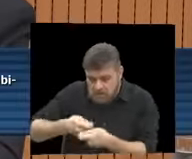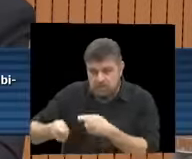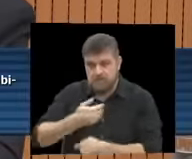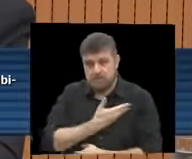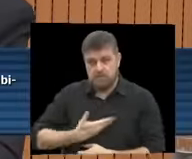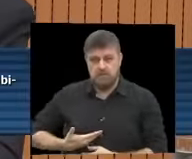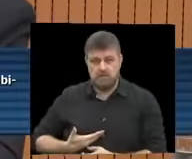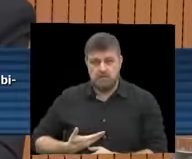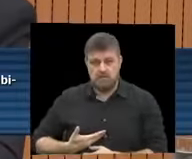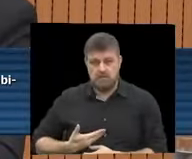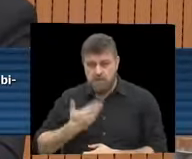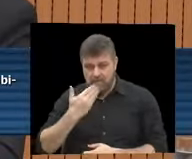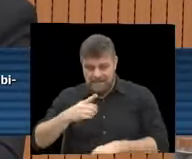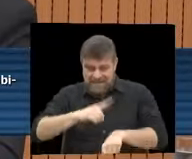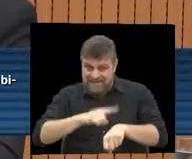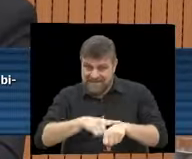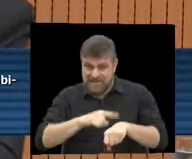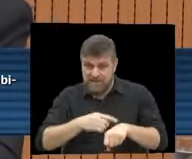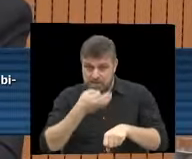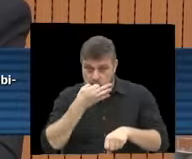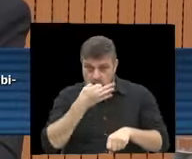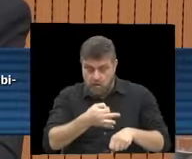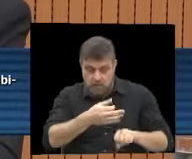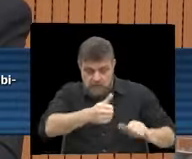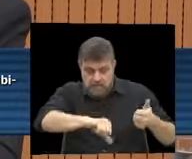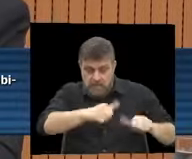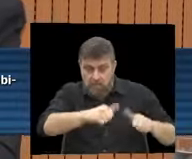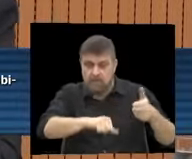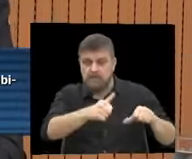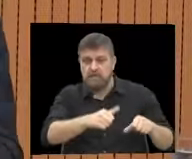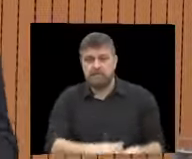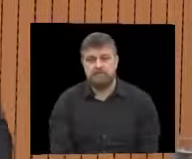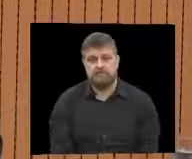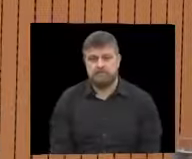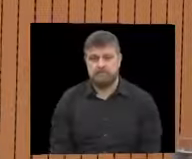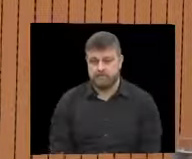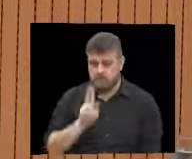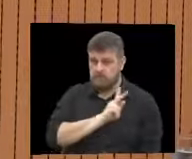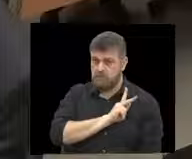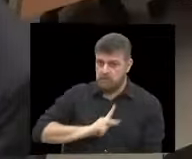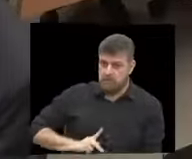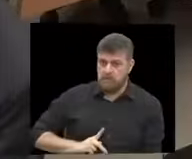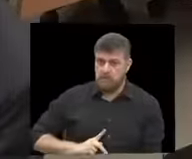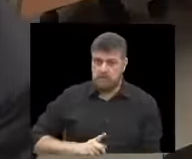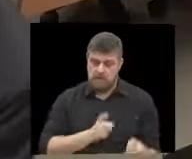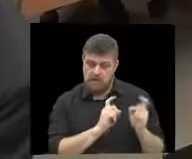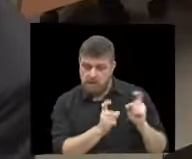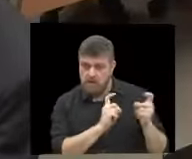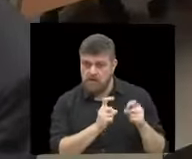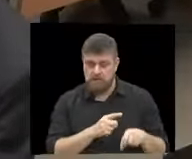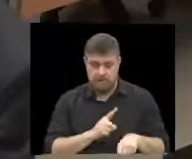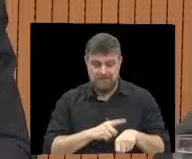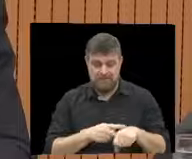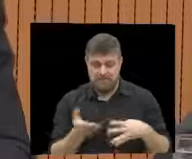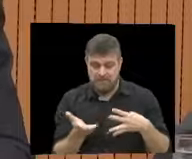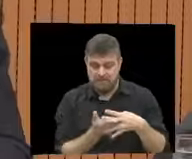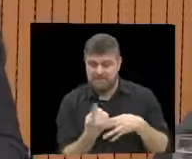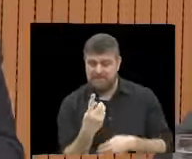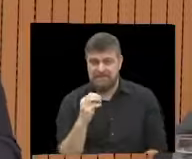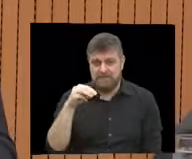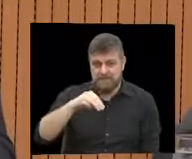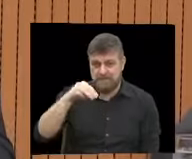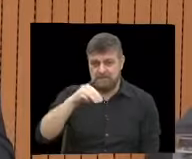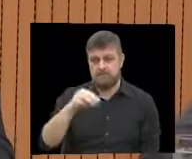a matéria altera a estrutura do quadro de servidores de gabinete de vereador da câmara municipal com isso o